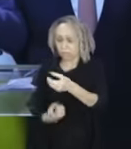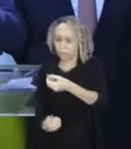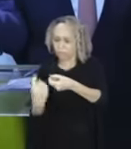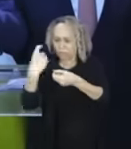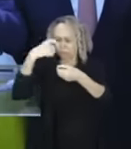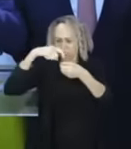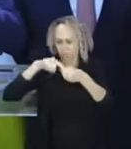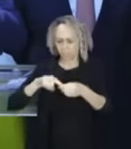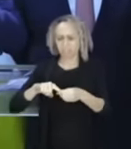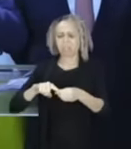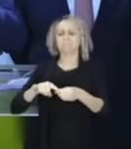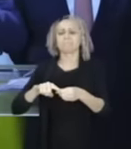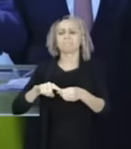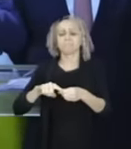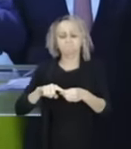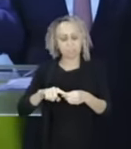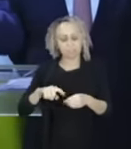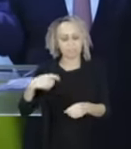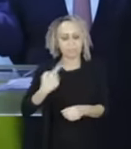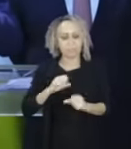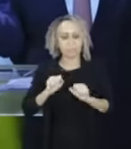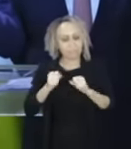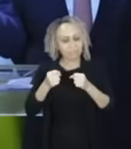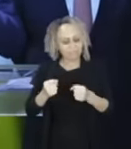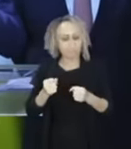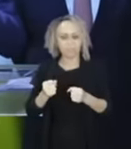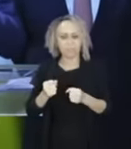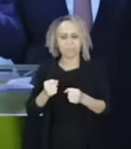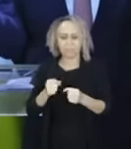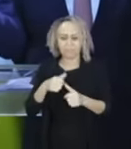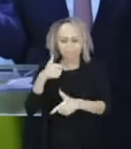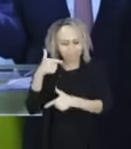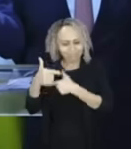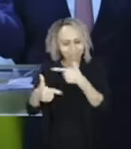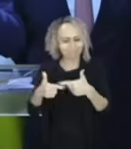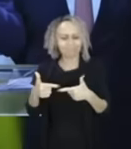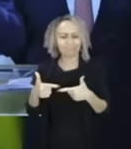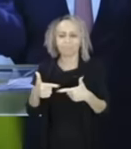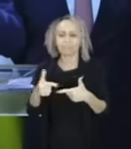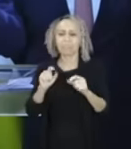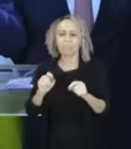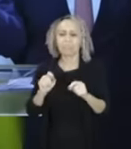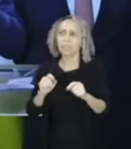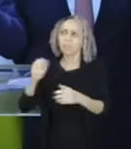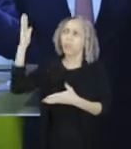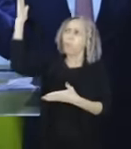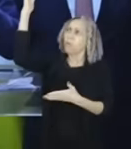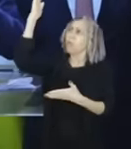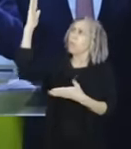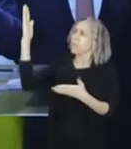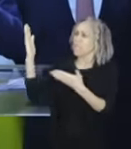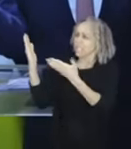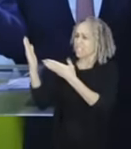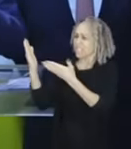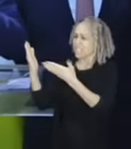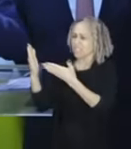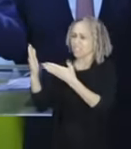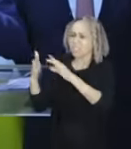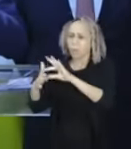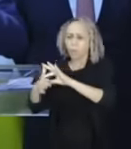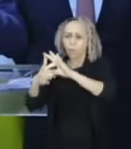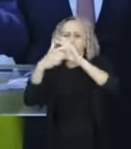haverá um esforço aí muito grande para poder o Brasil ser o líder o grande